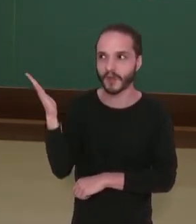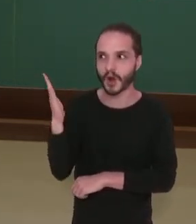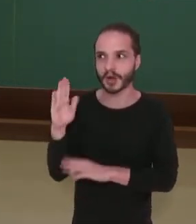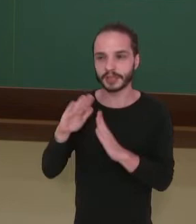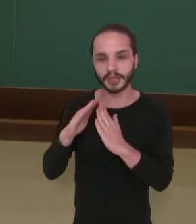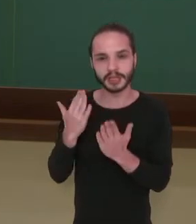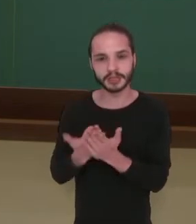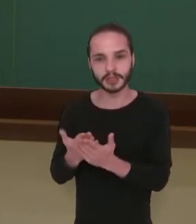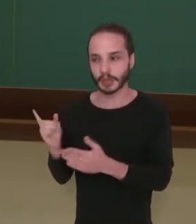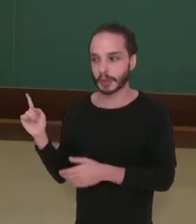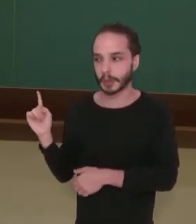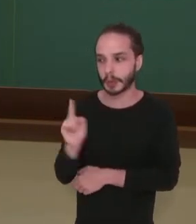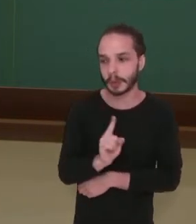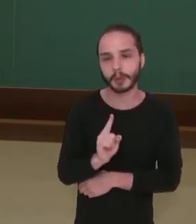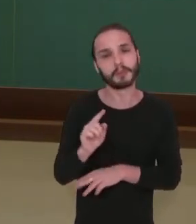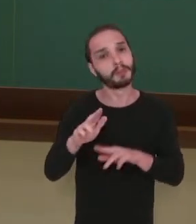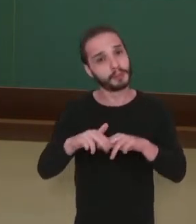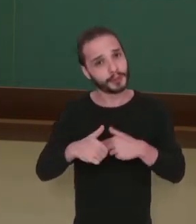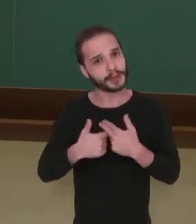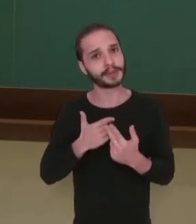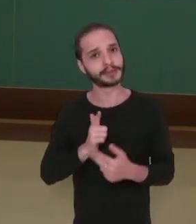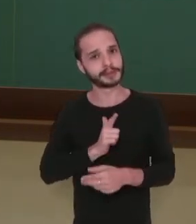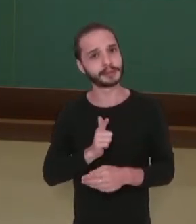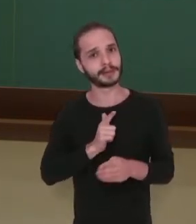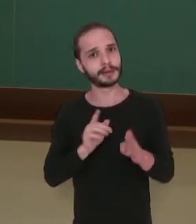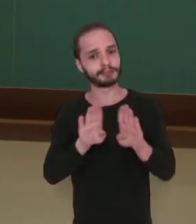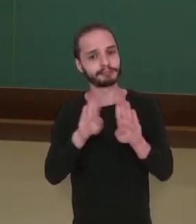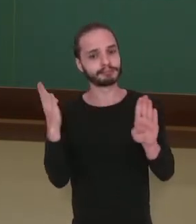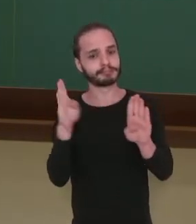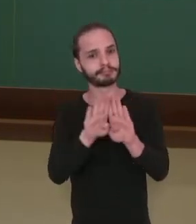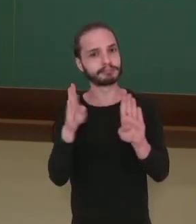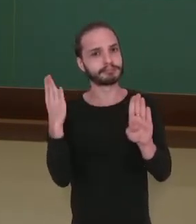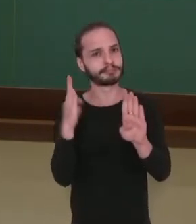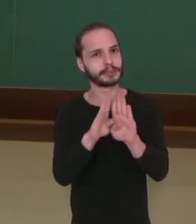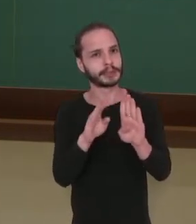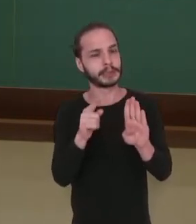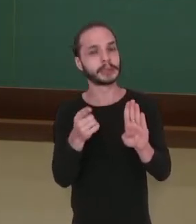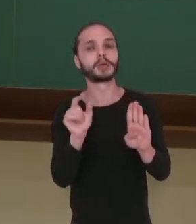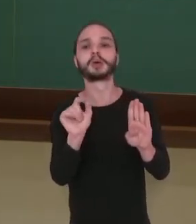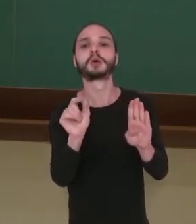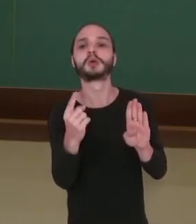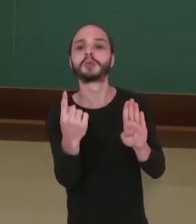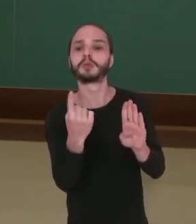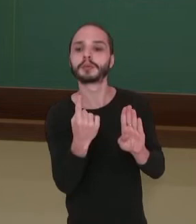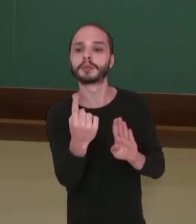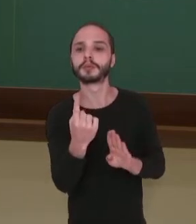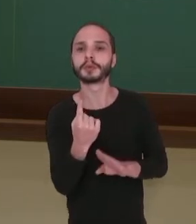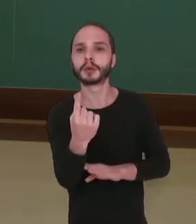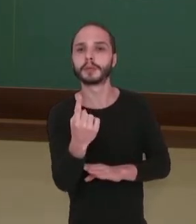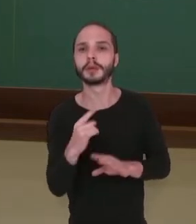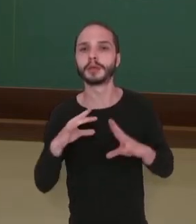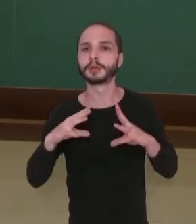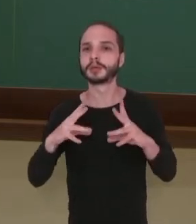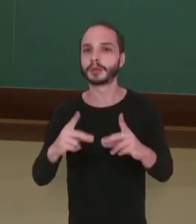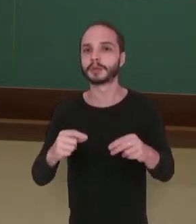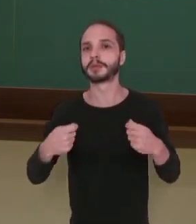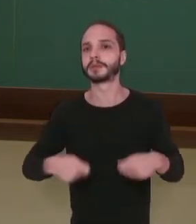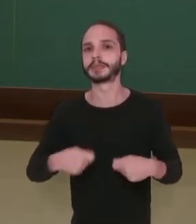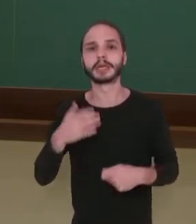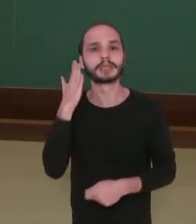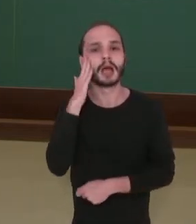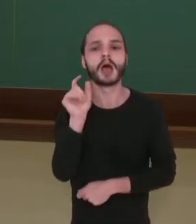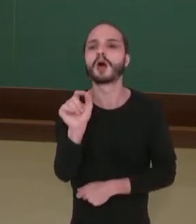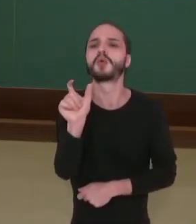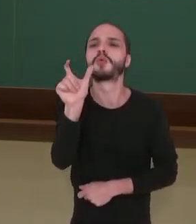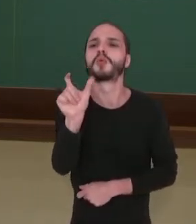de ensino. Por isso que tem a portaria, para não deixar pessoas estranhas entrarem. Todo mundo que entra numa escola deve ser devidamente